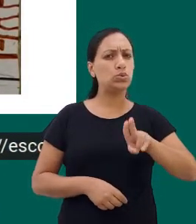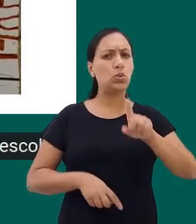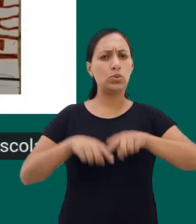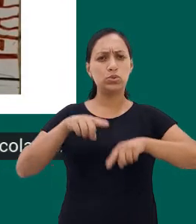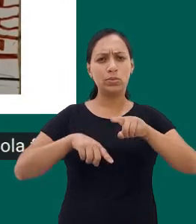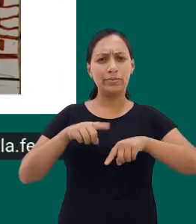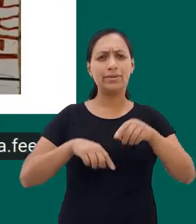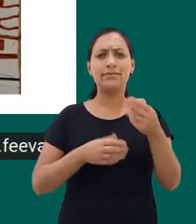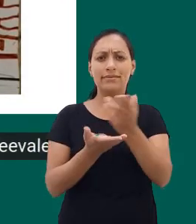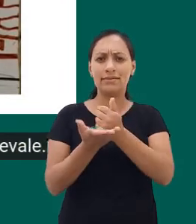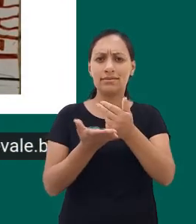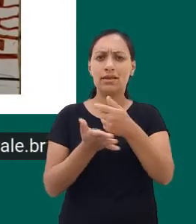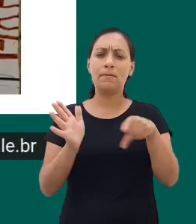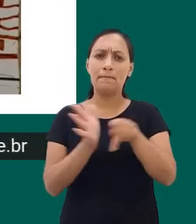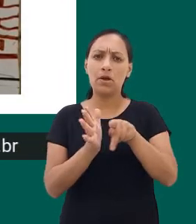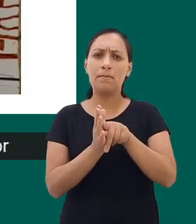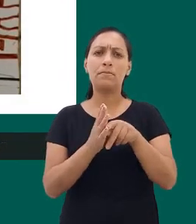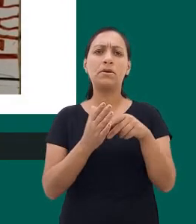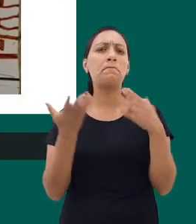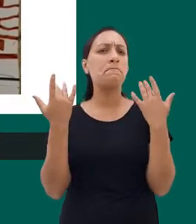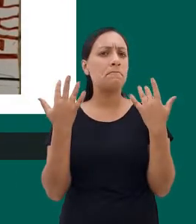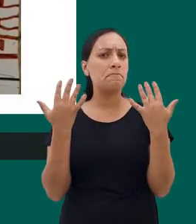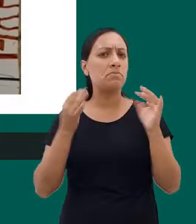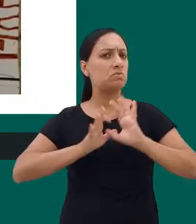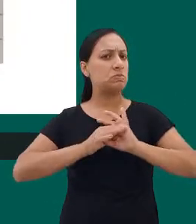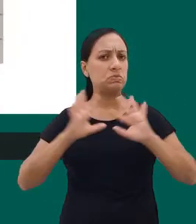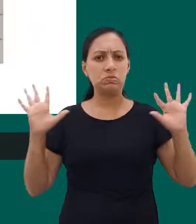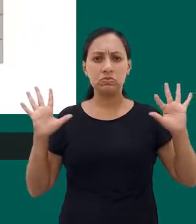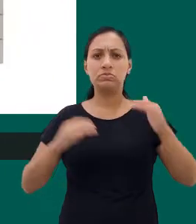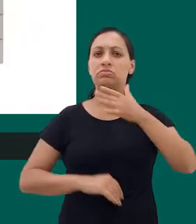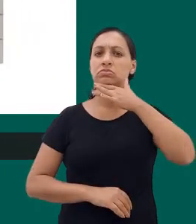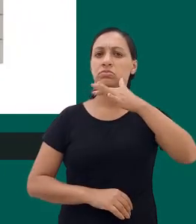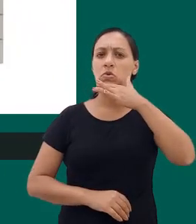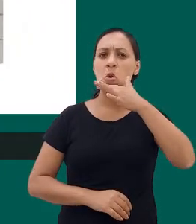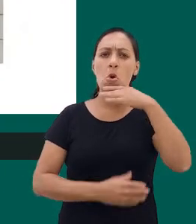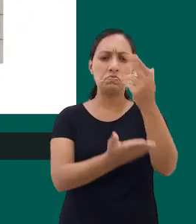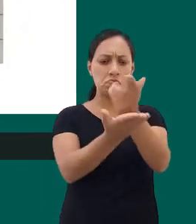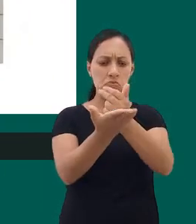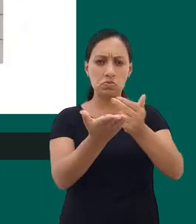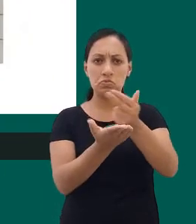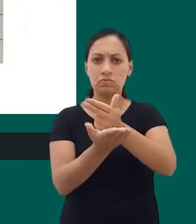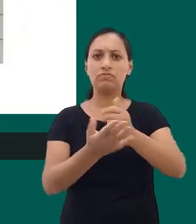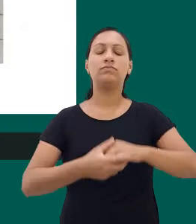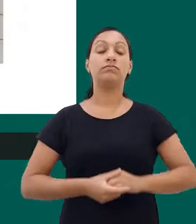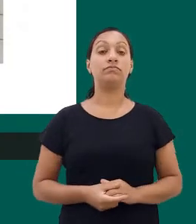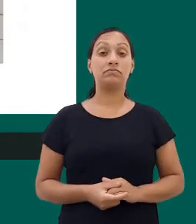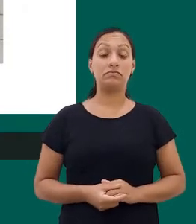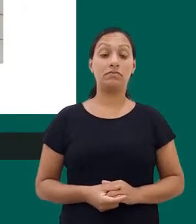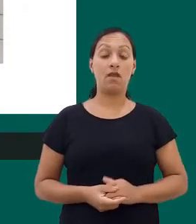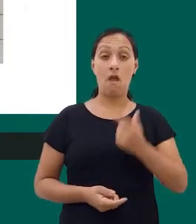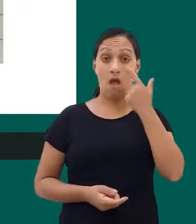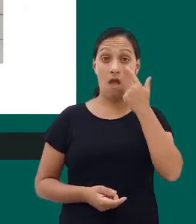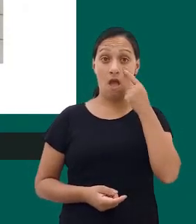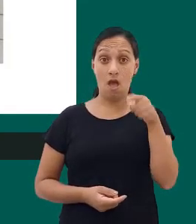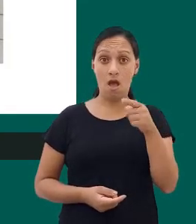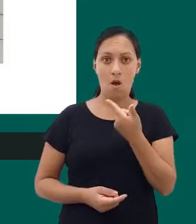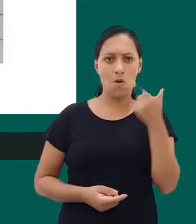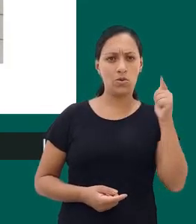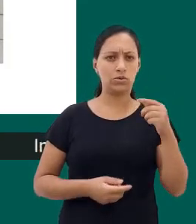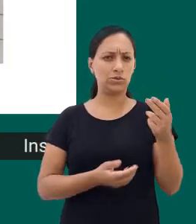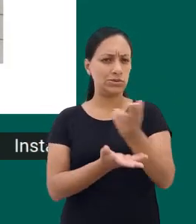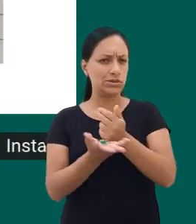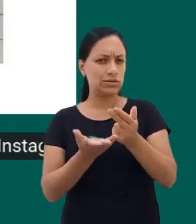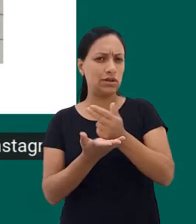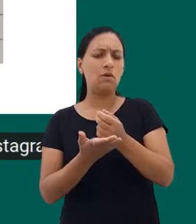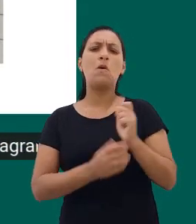também desenhou à mão livre, coloriu. Aqui temos um outro desenho onde ele já apontou quais os materiais